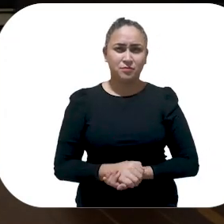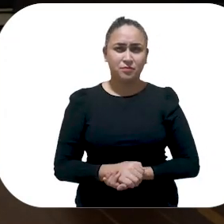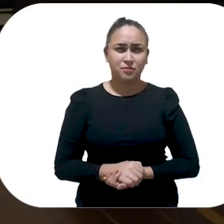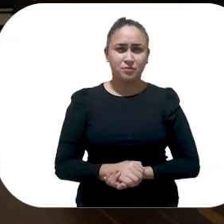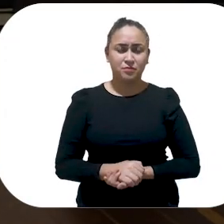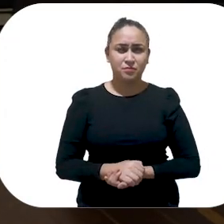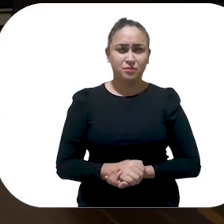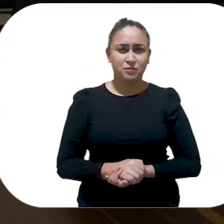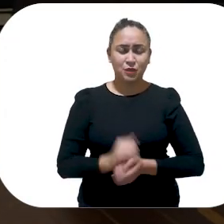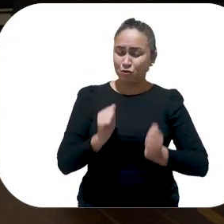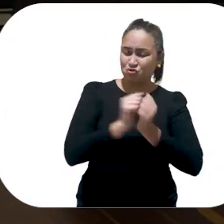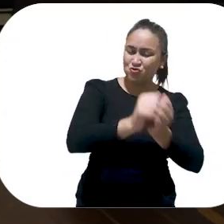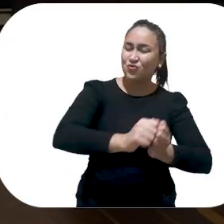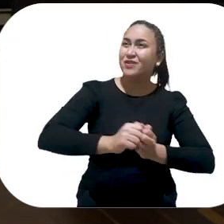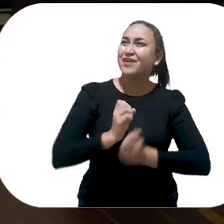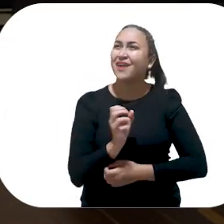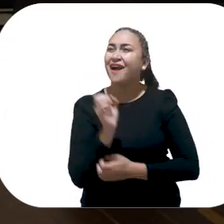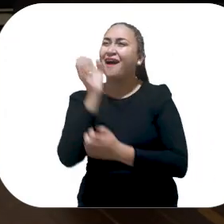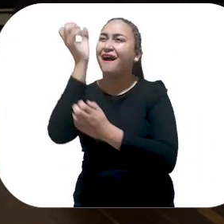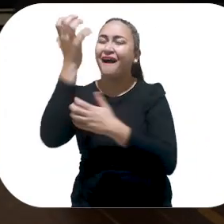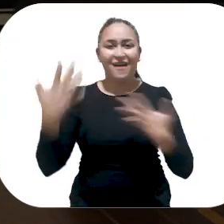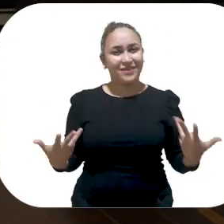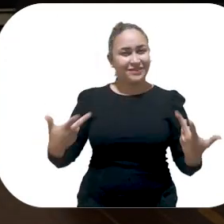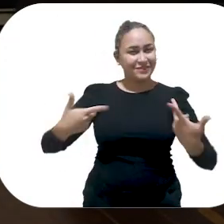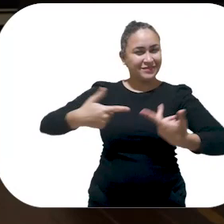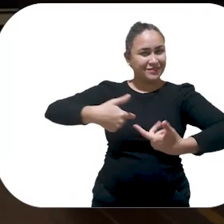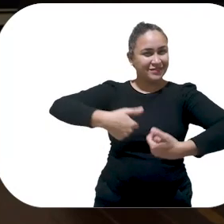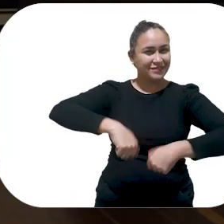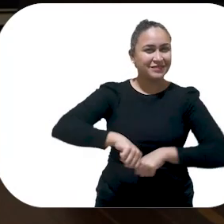Juntos faremos viagens inesquecíveis.